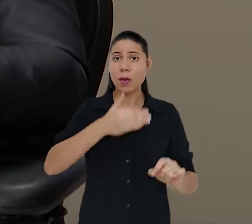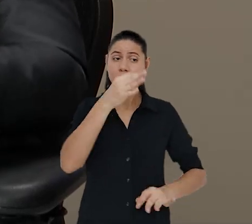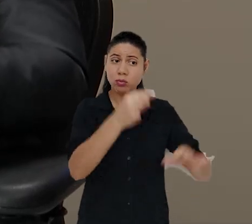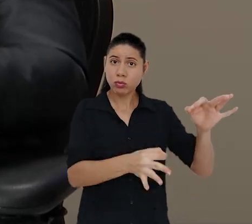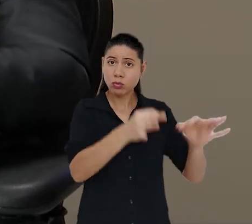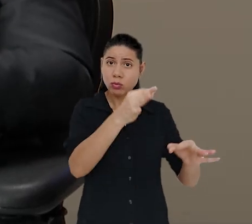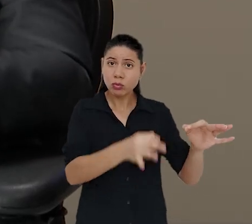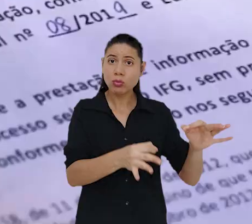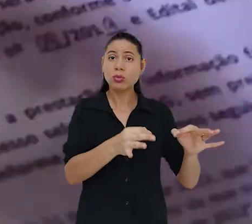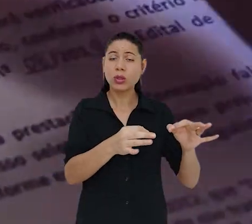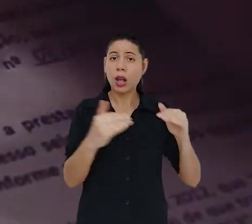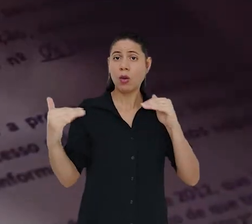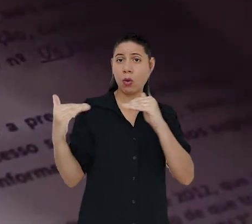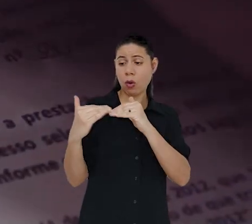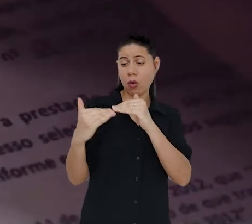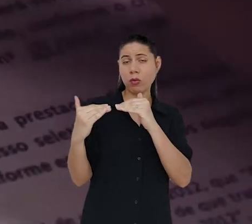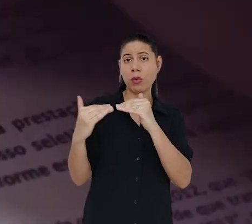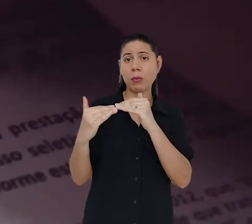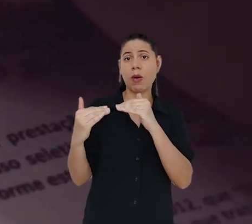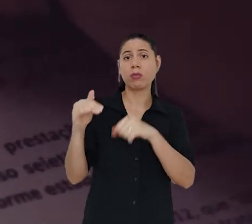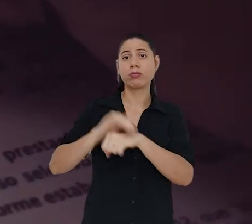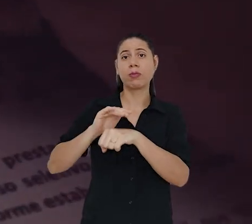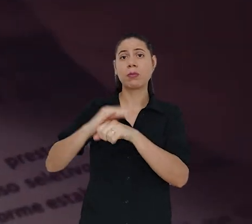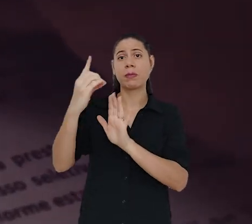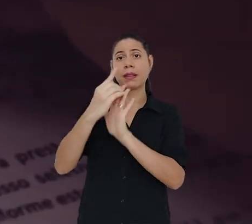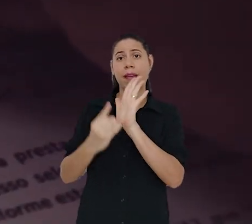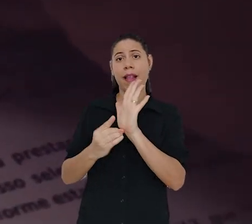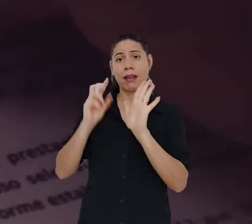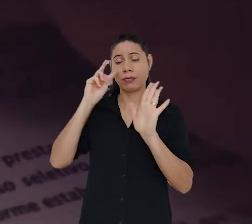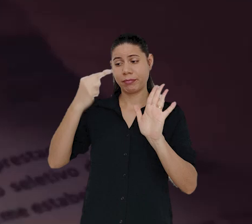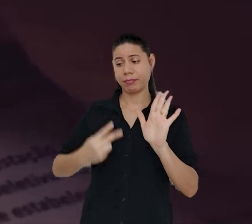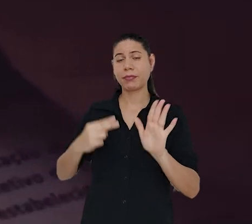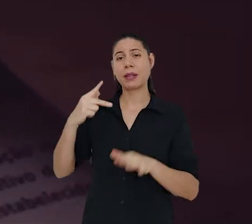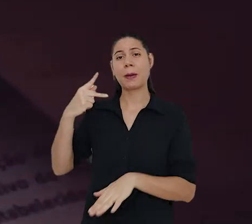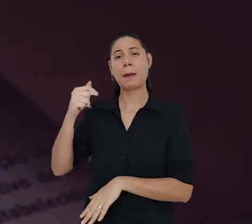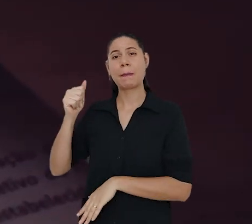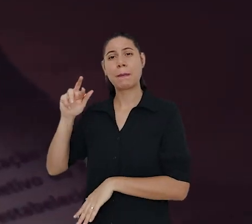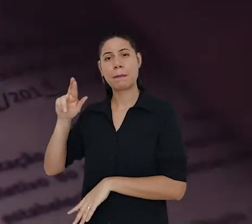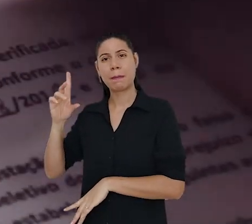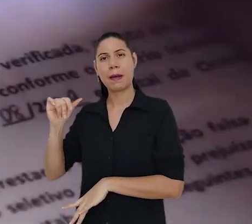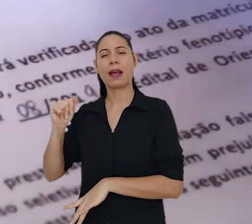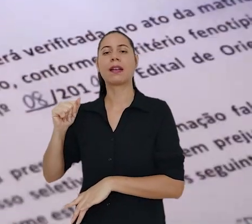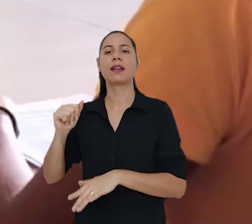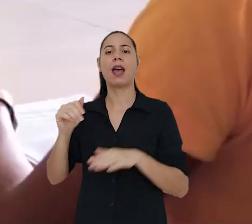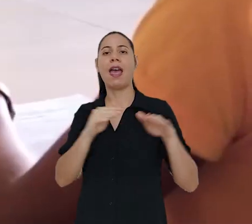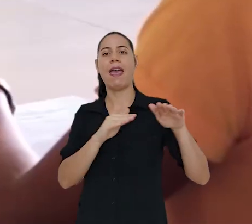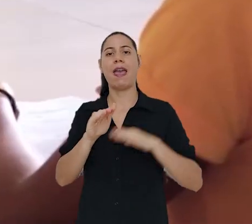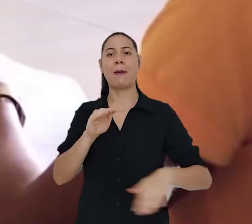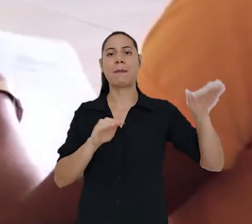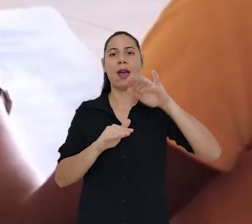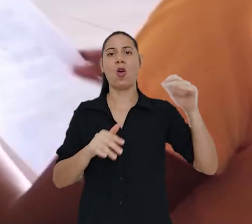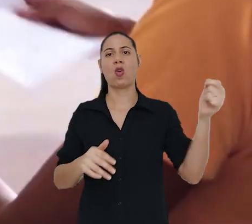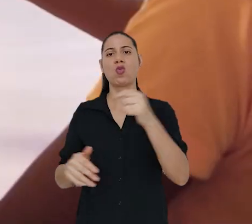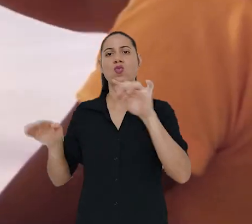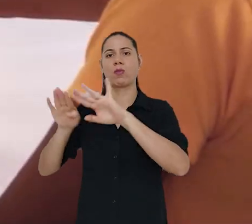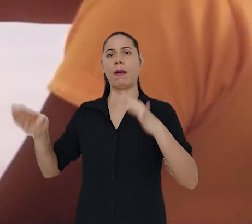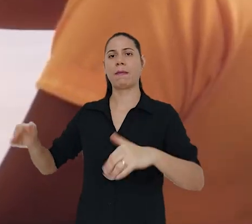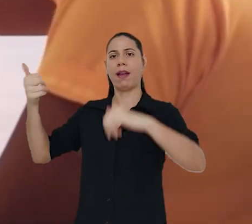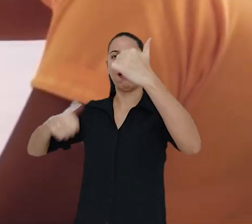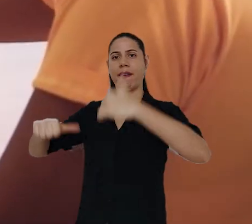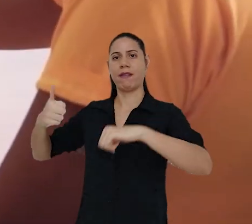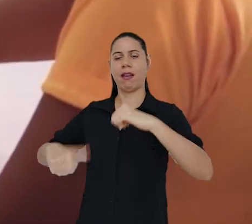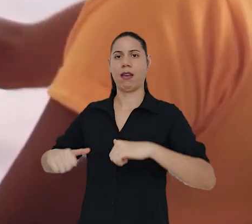prova produzida em juízo, confirmando a autodeclaração da candidata como parda, deve prevalecer em relação à decisão da